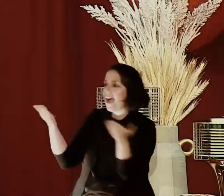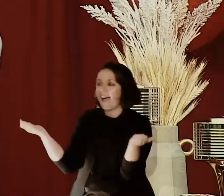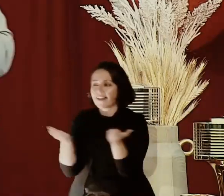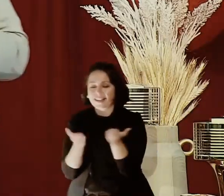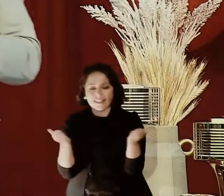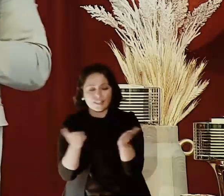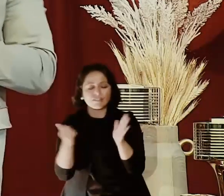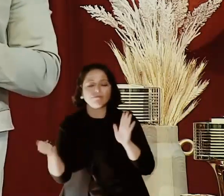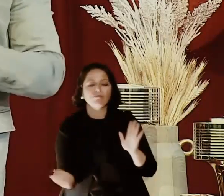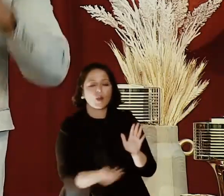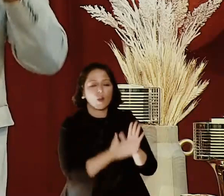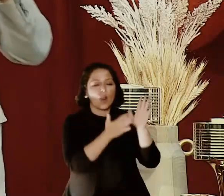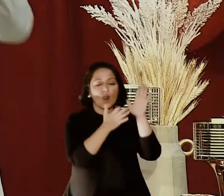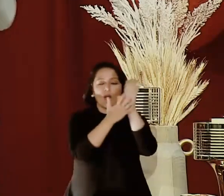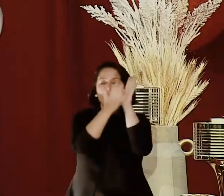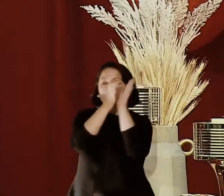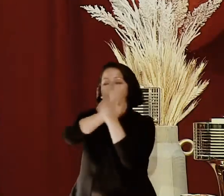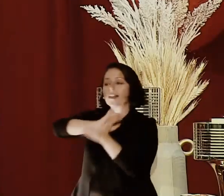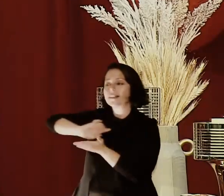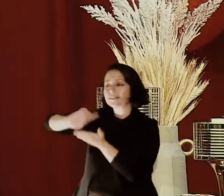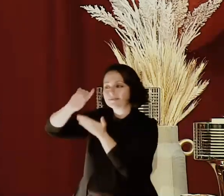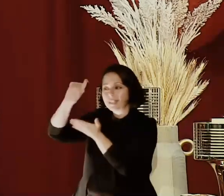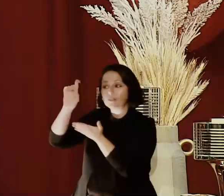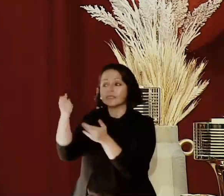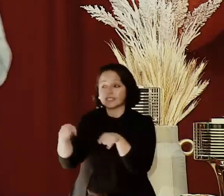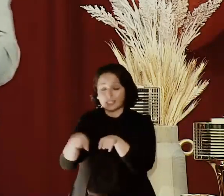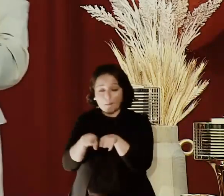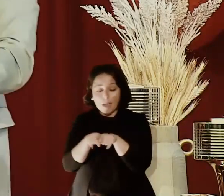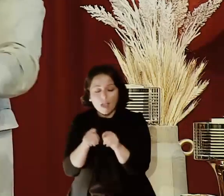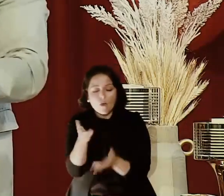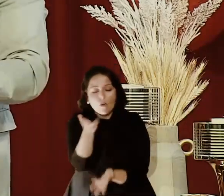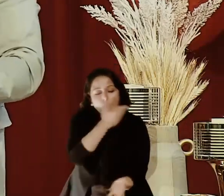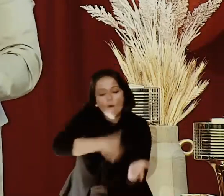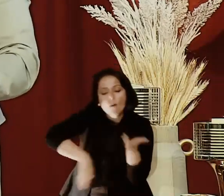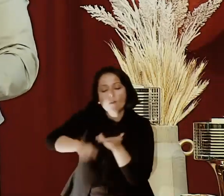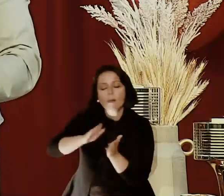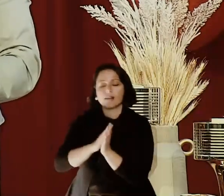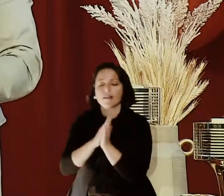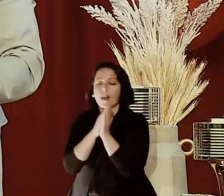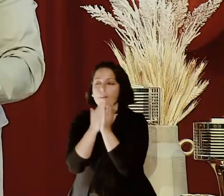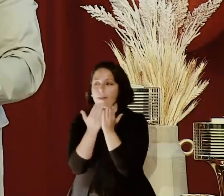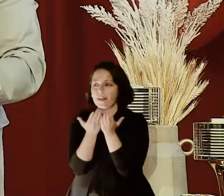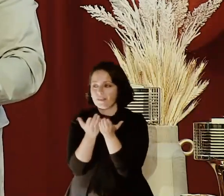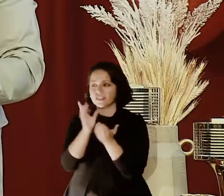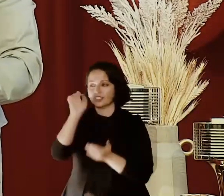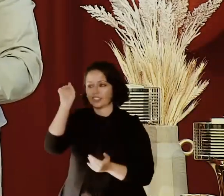sim vamos louvar ao Senhor e vamos também compartilhar a palavra do Senhor.